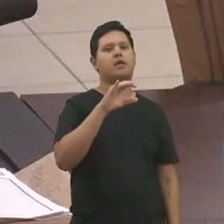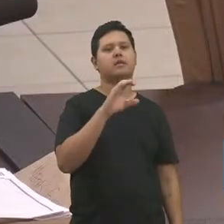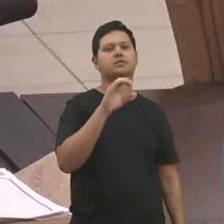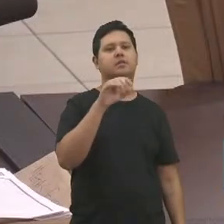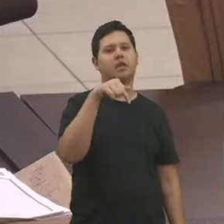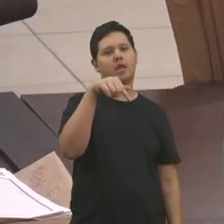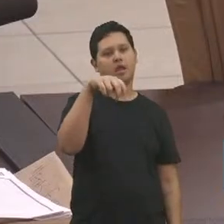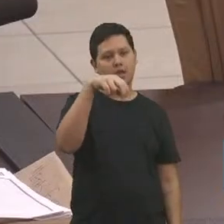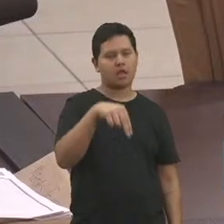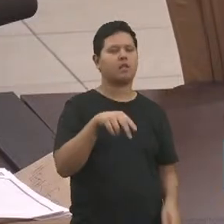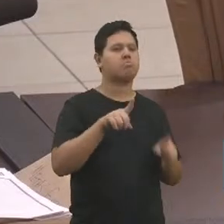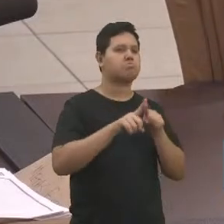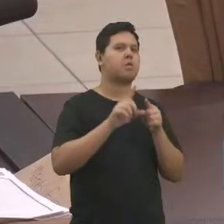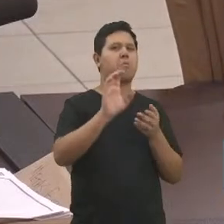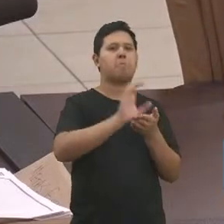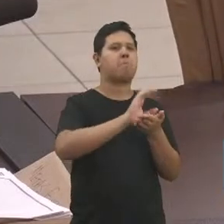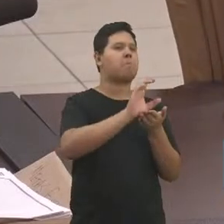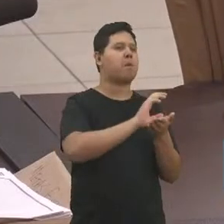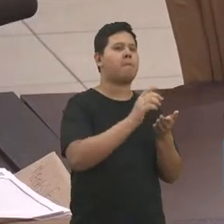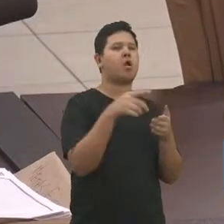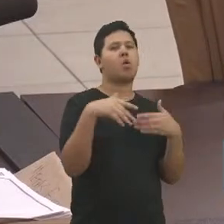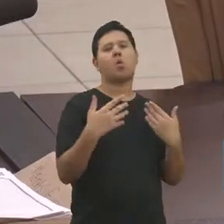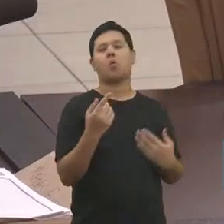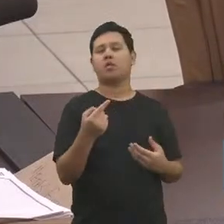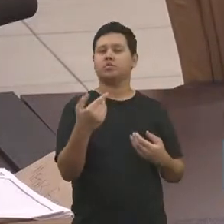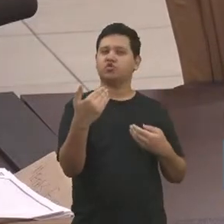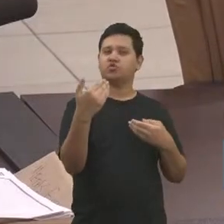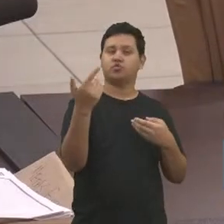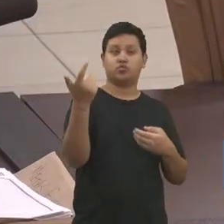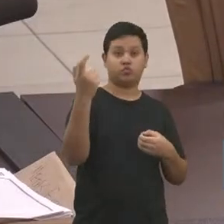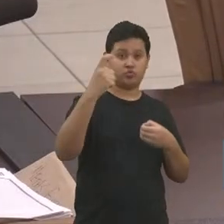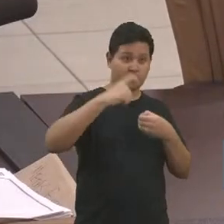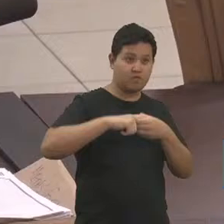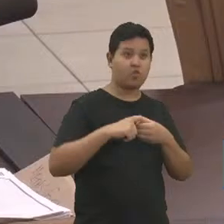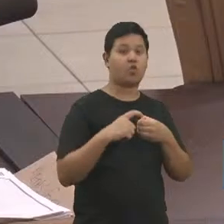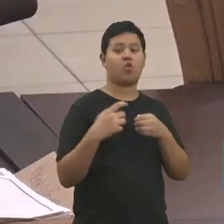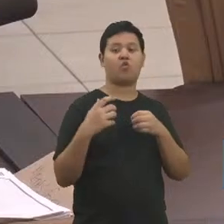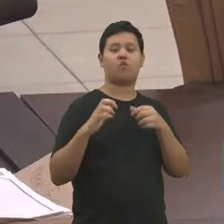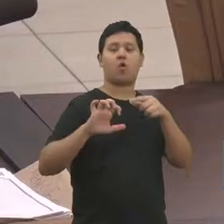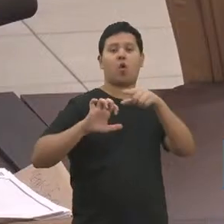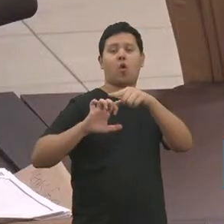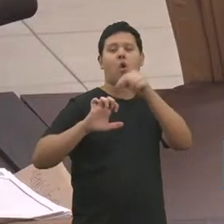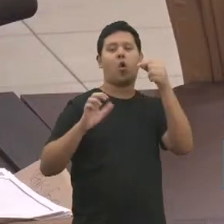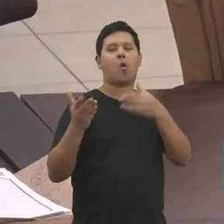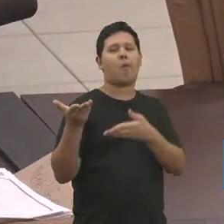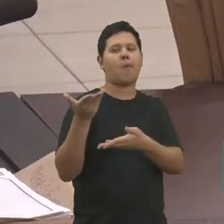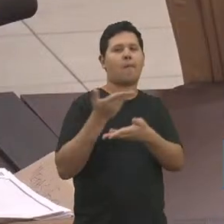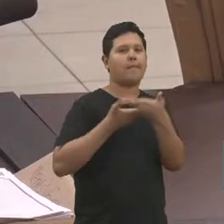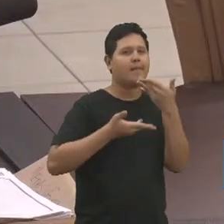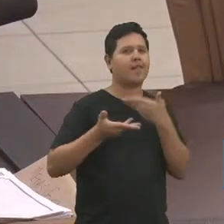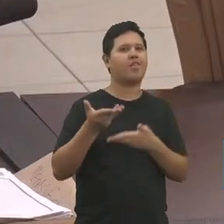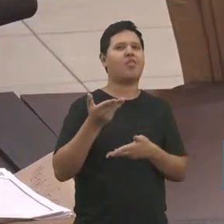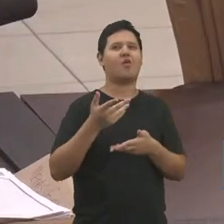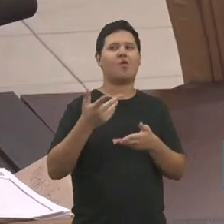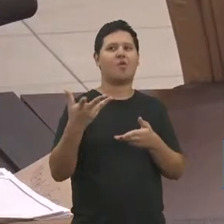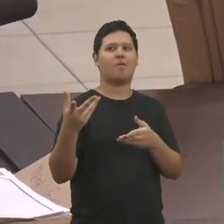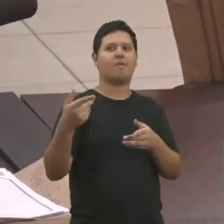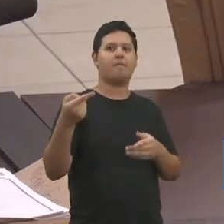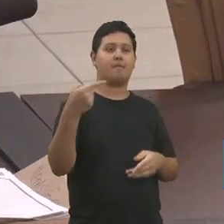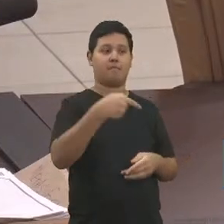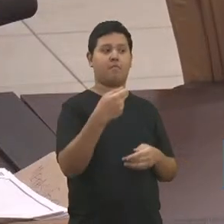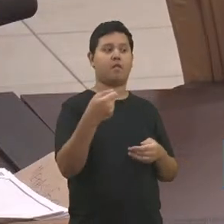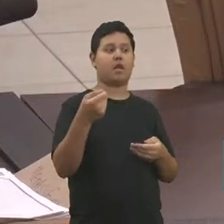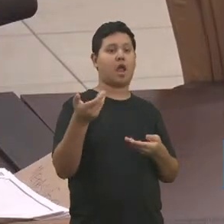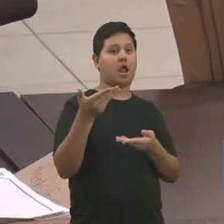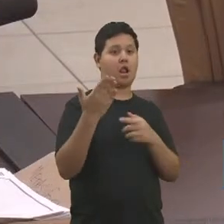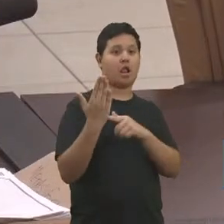a partir do momento que nós trouxermos de novo o empresário, o empreendedor, para investir aqui na nossa cidade e